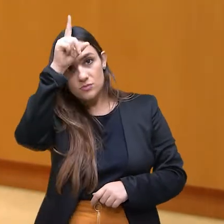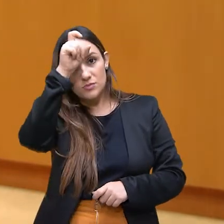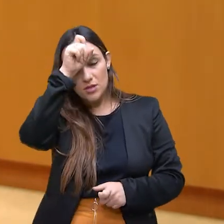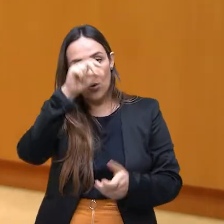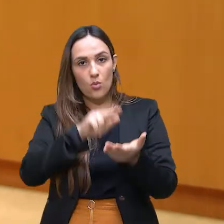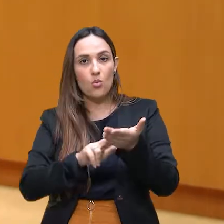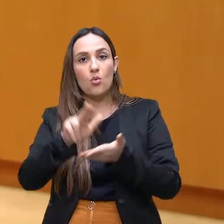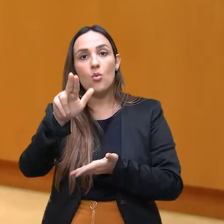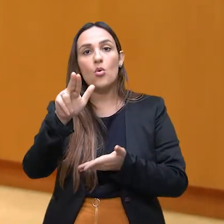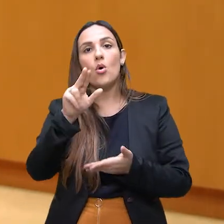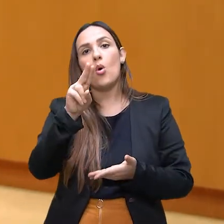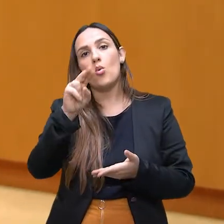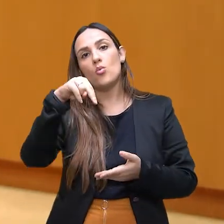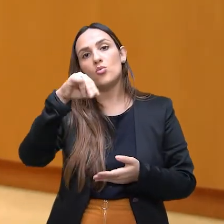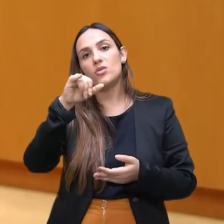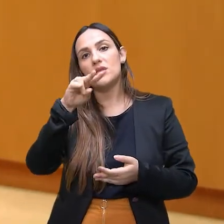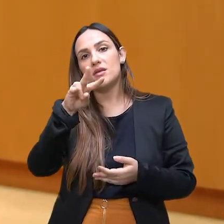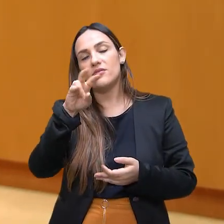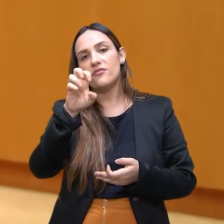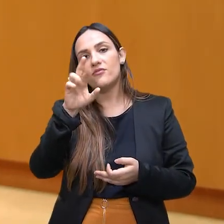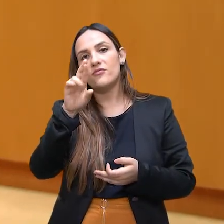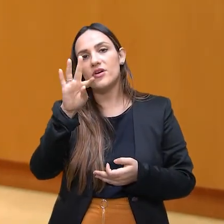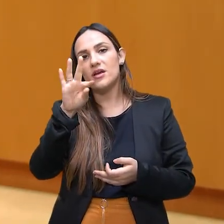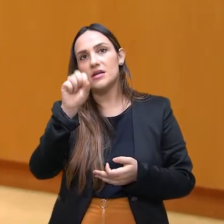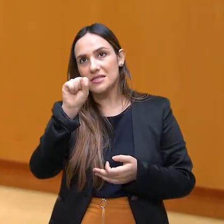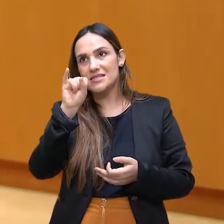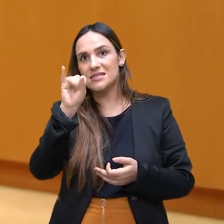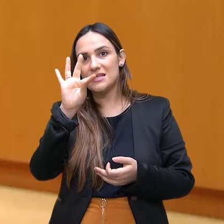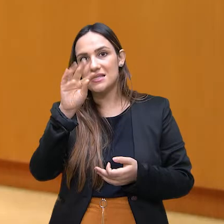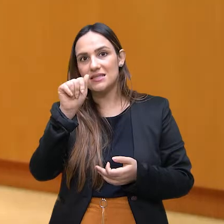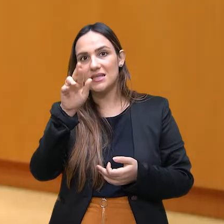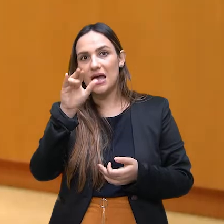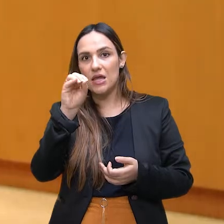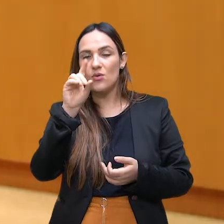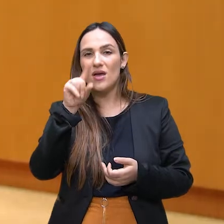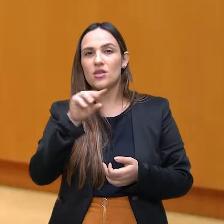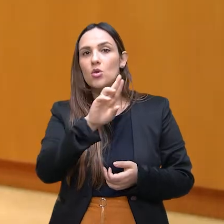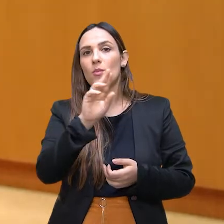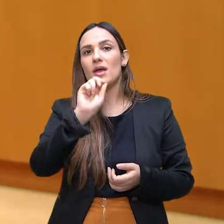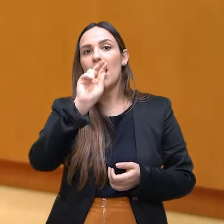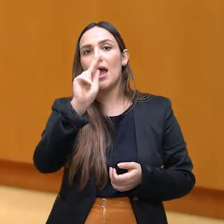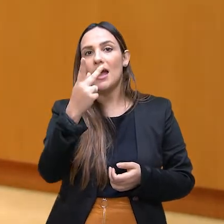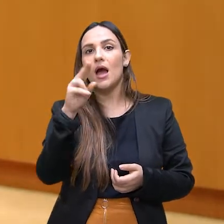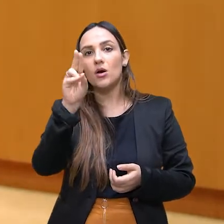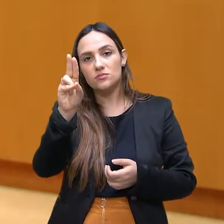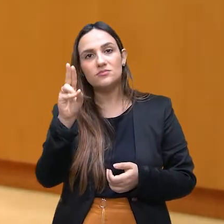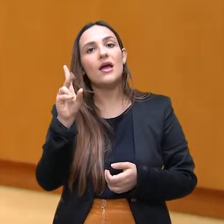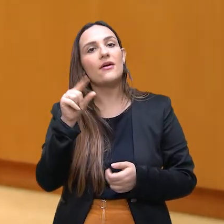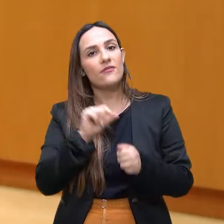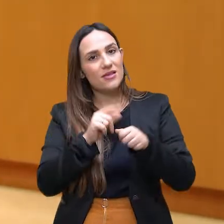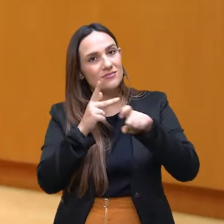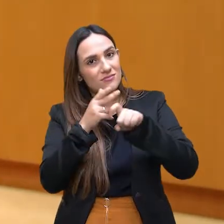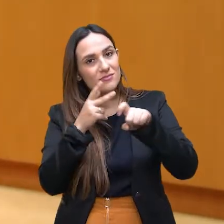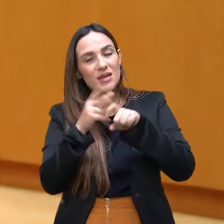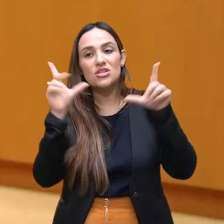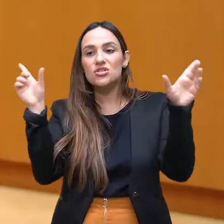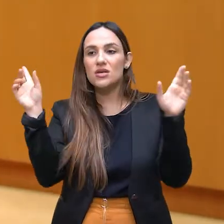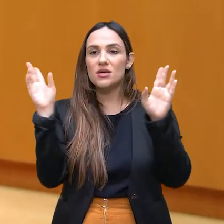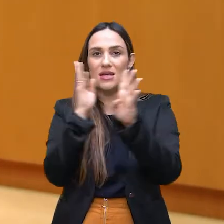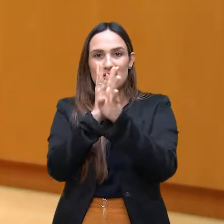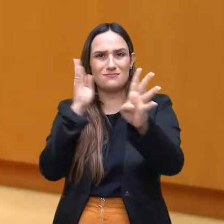universitário para cuidar das ações das cirurgias ortopédicas, né, diminuindo a fila de